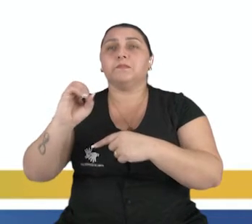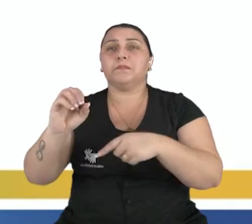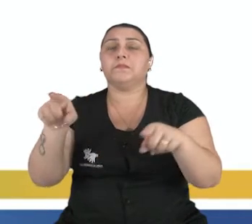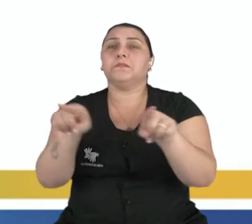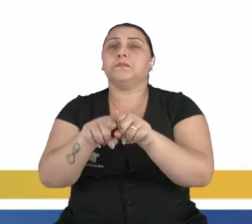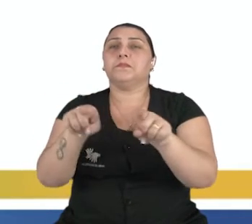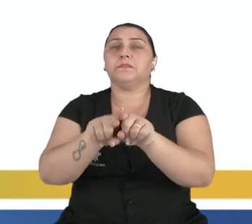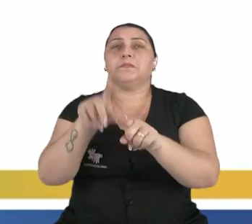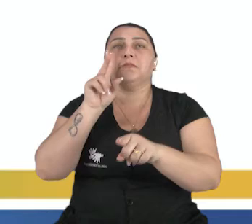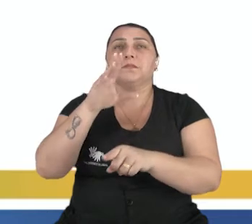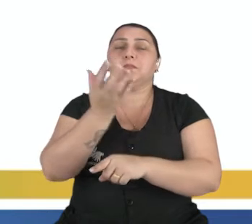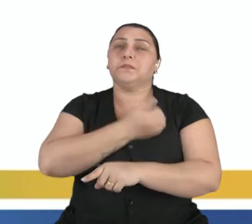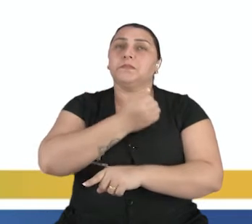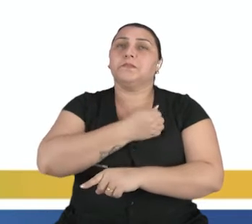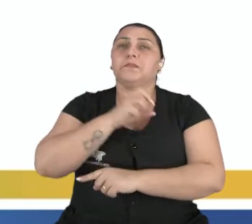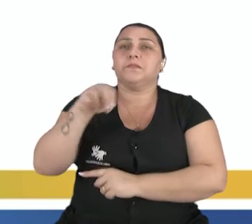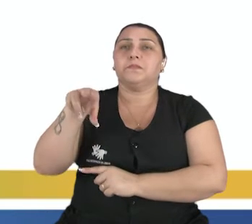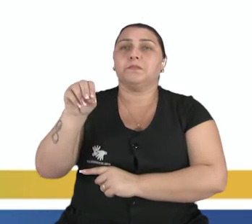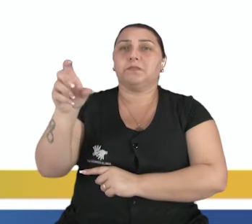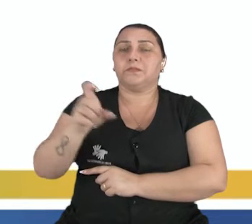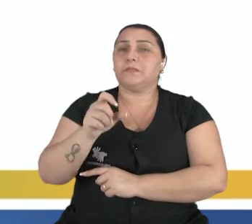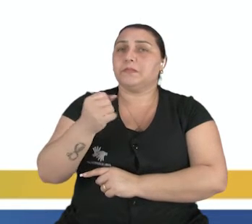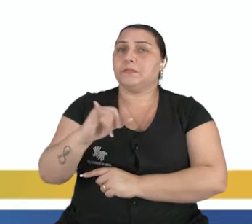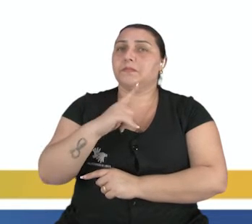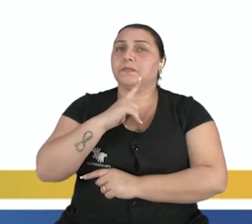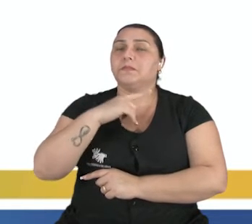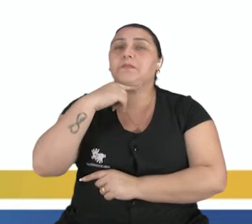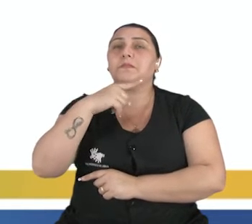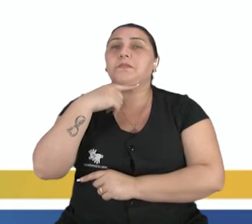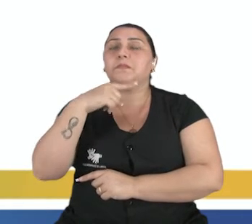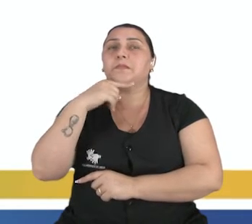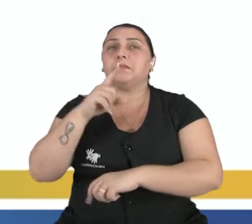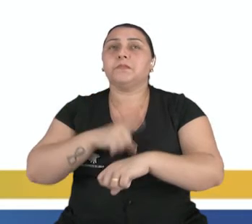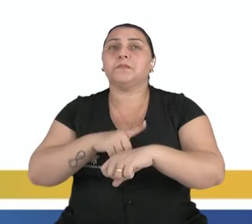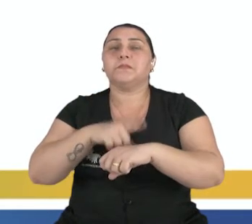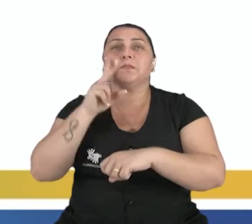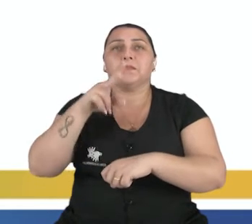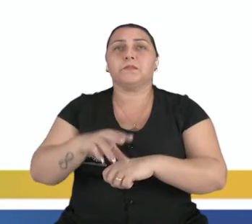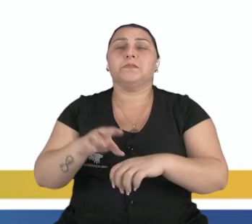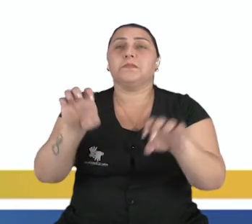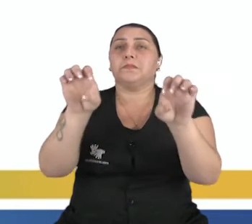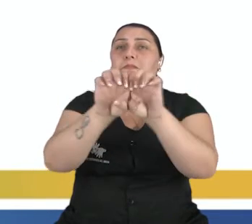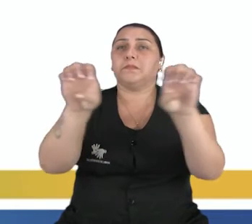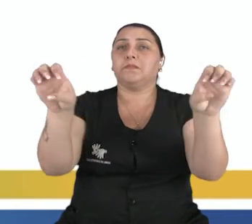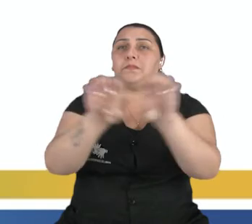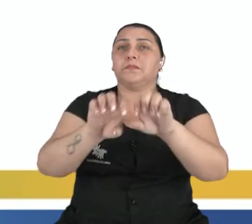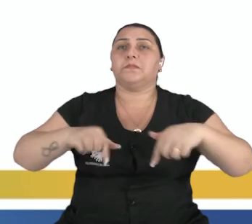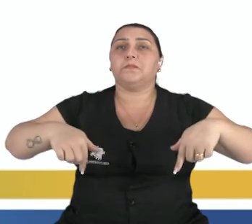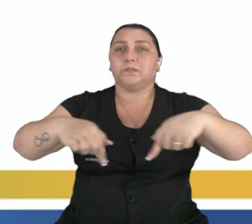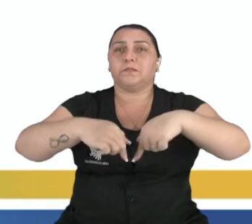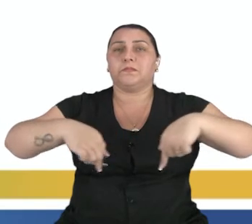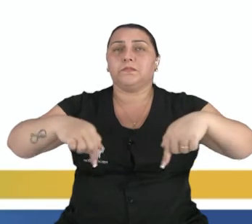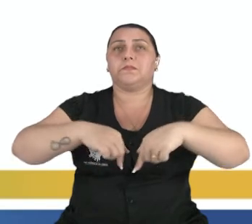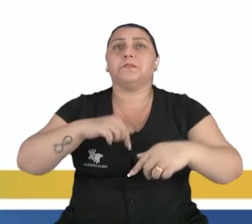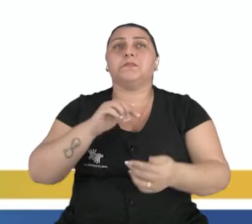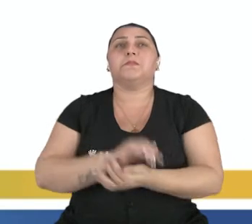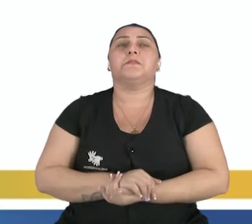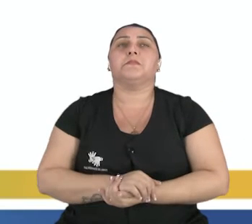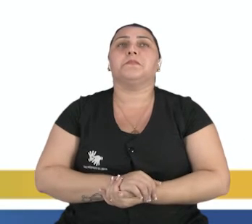pode observar o número de NOx, né? Se você tiver dúvida na hora de observar uma equação química, uma